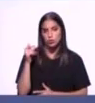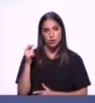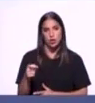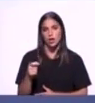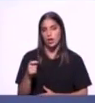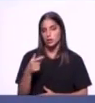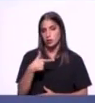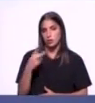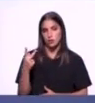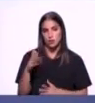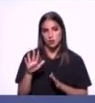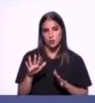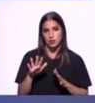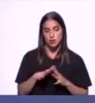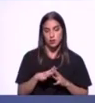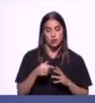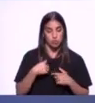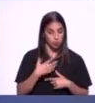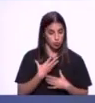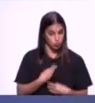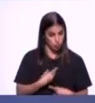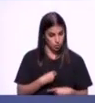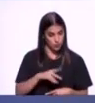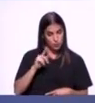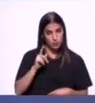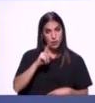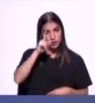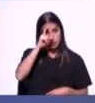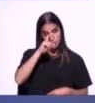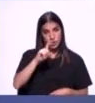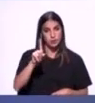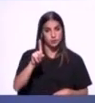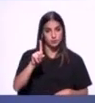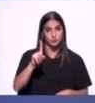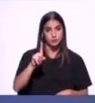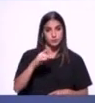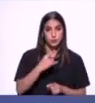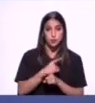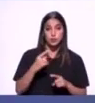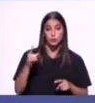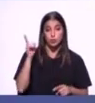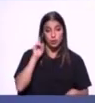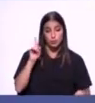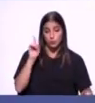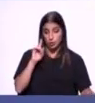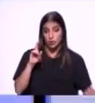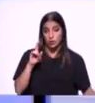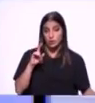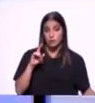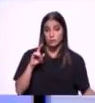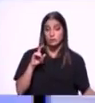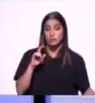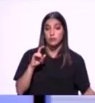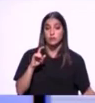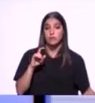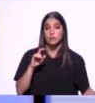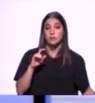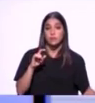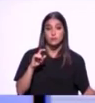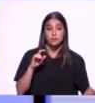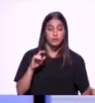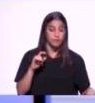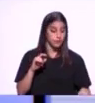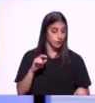em todos os canais televisivos. Gostava também de recordar, porque é importante, que